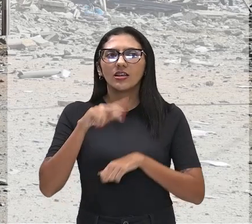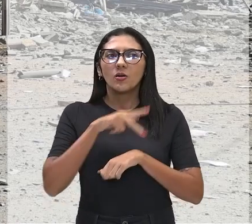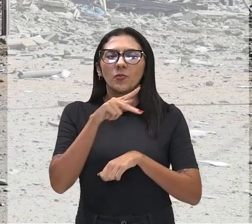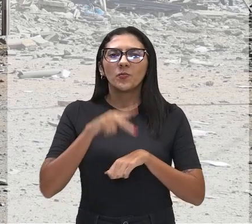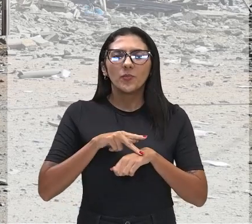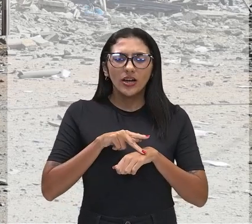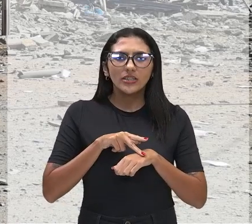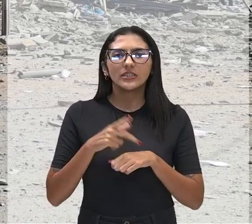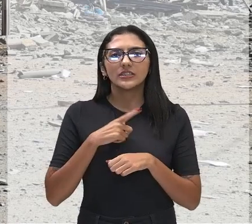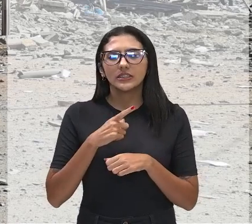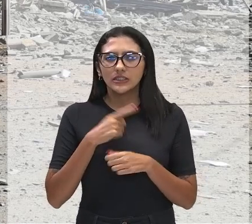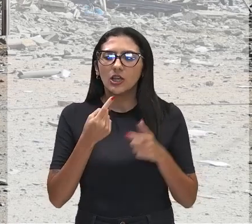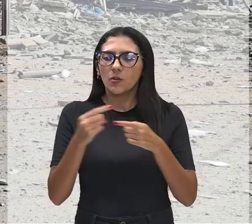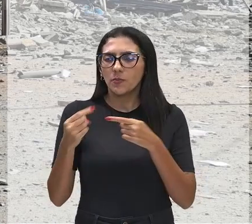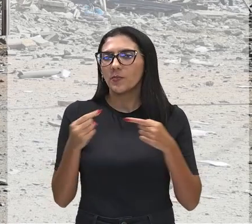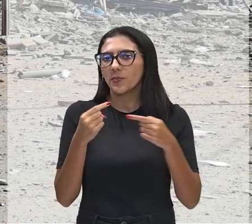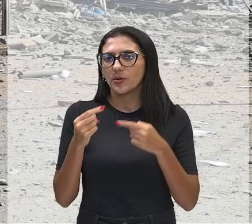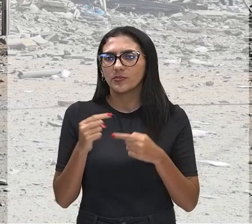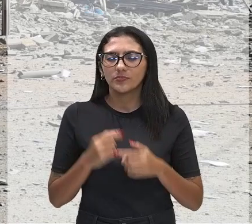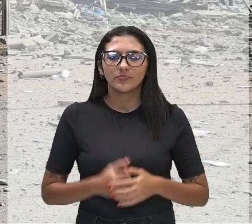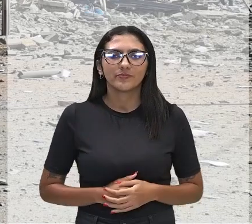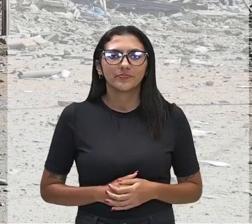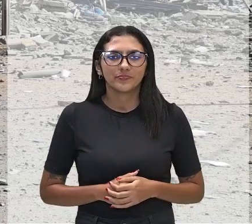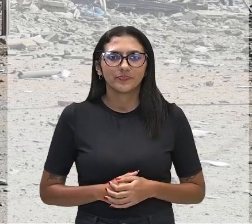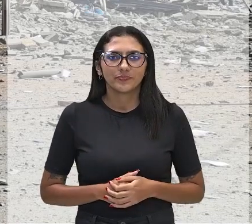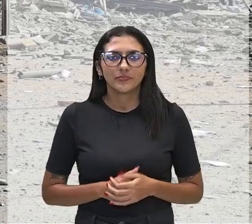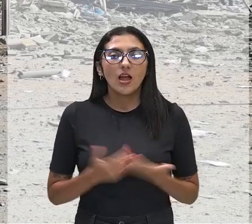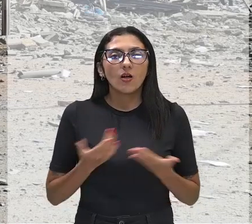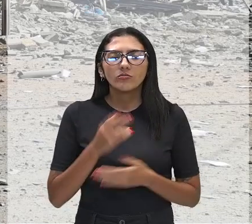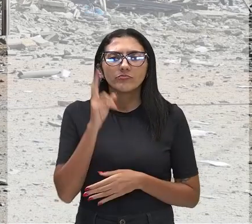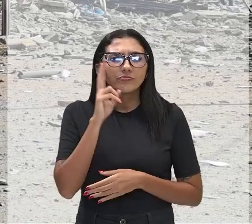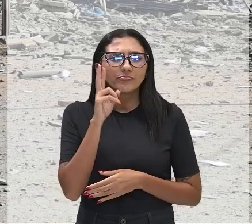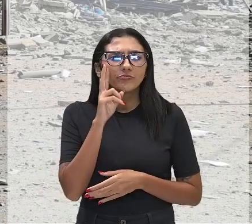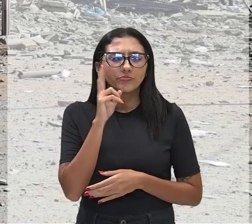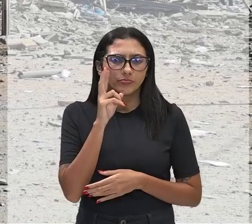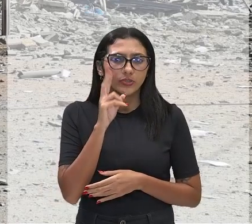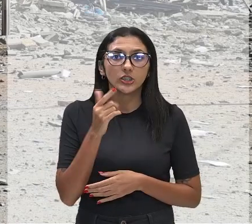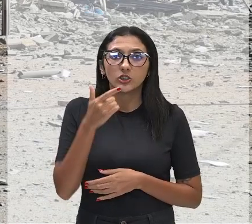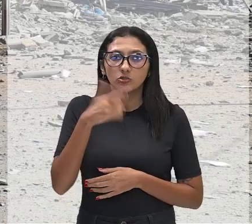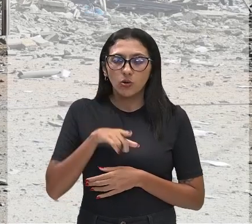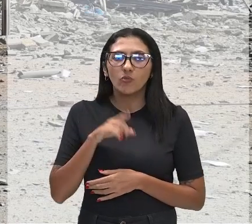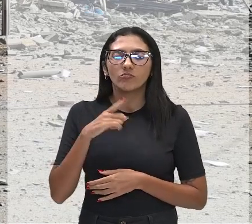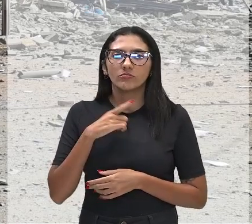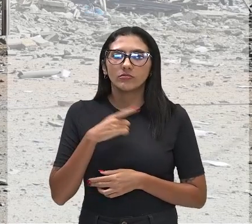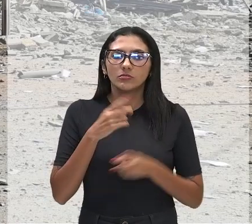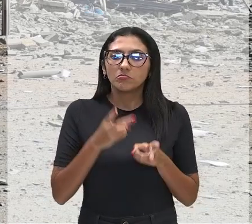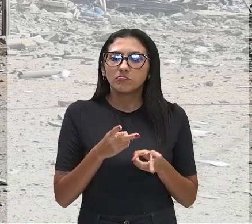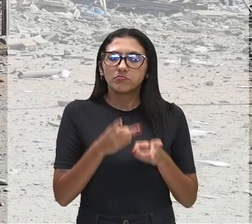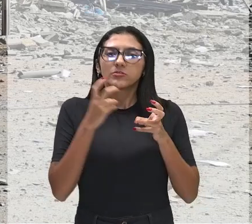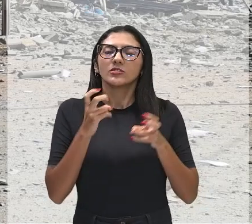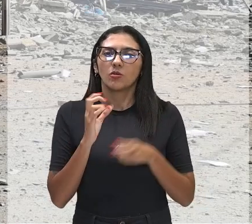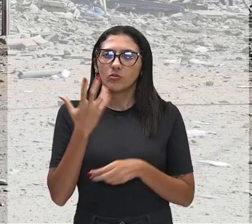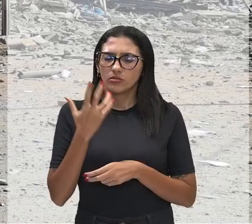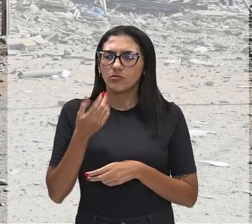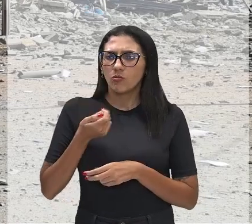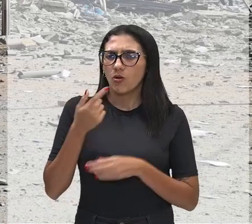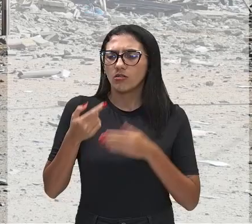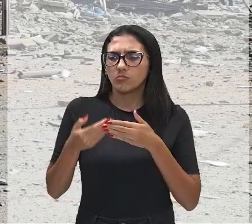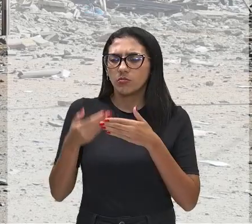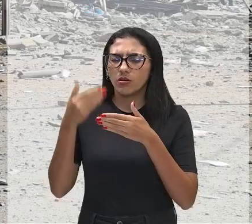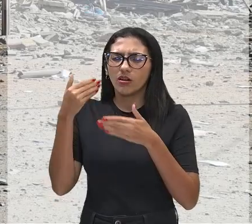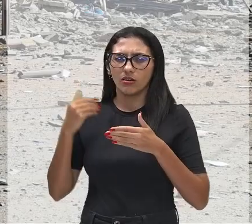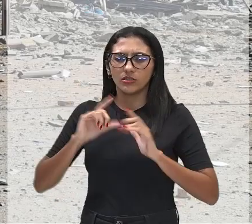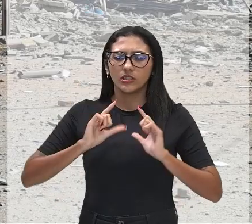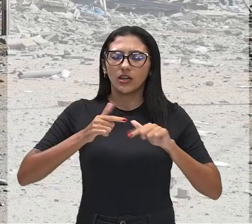esses conflitos. Vamos relembrar agora um conflito aí que ficou muito marcado, né? Que ocorreu aí recentemente, que foi entre Israel